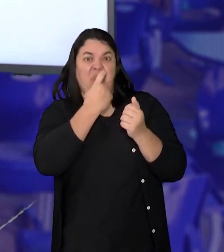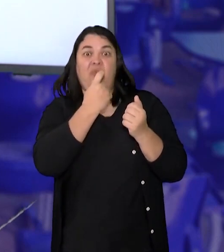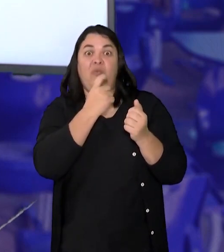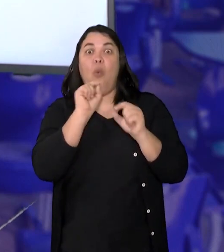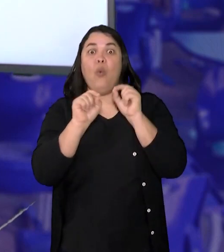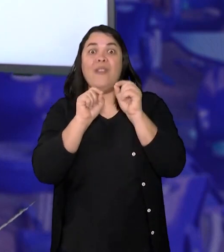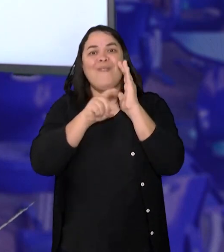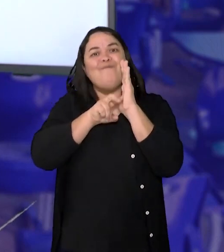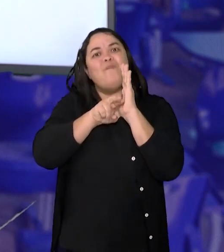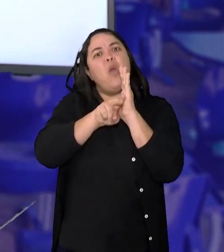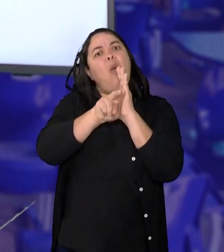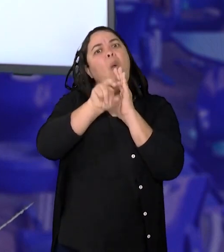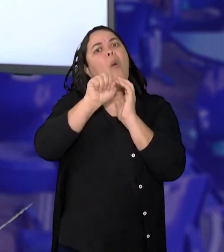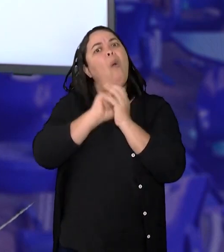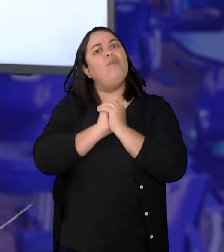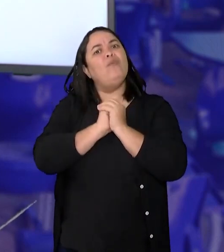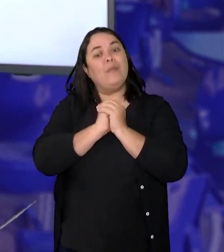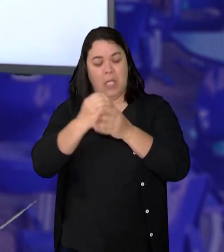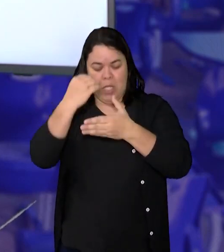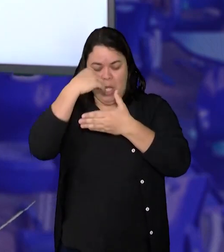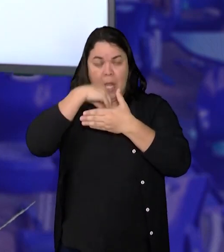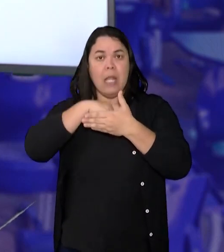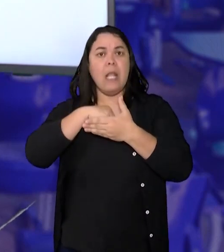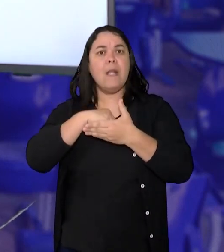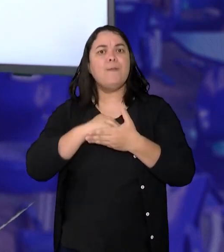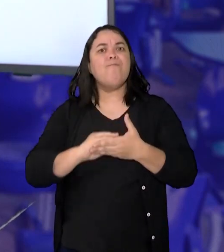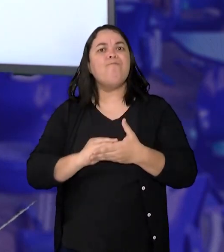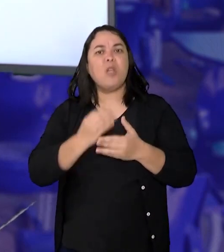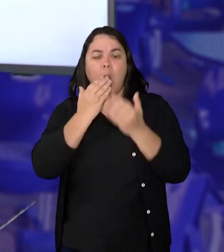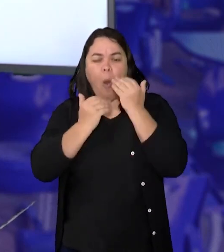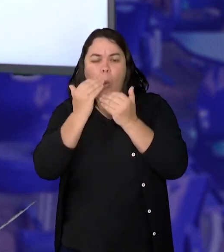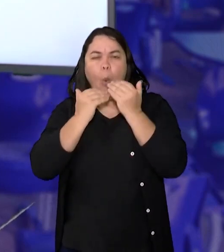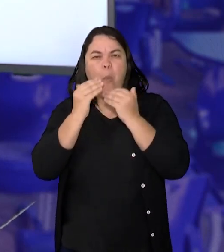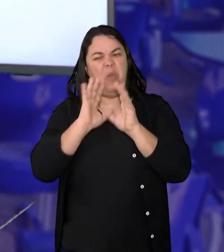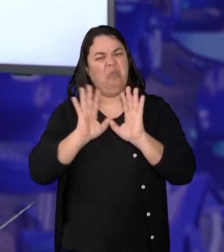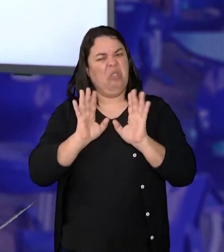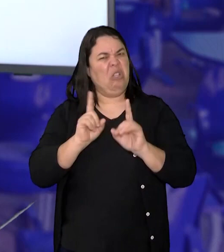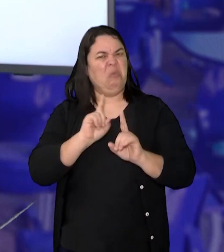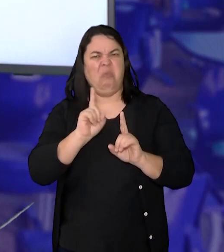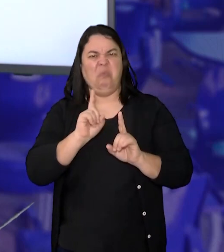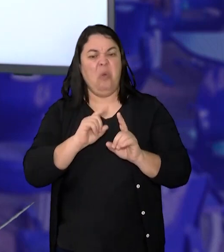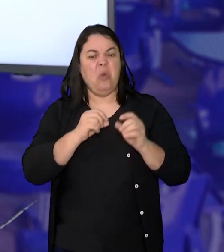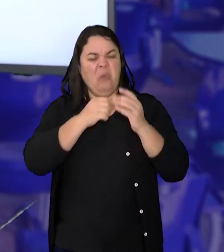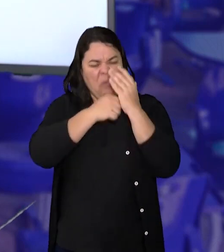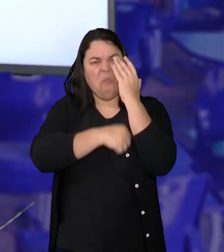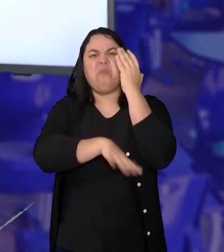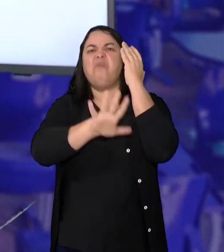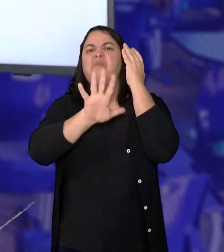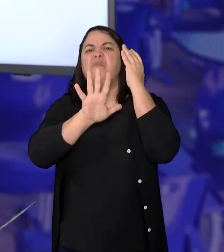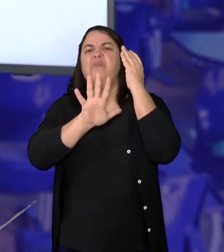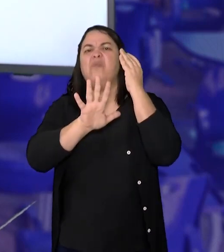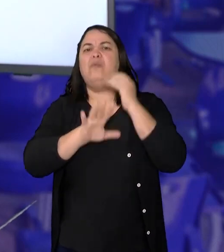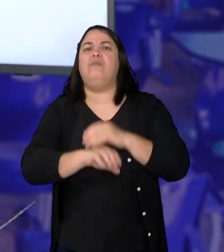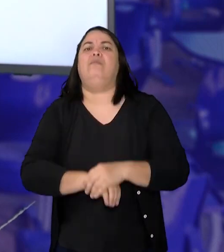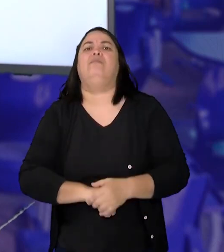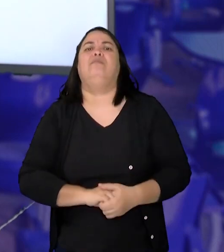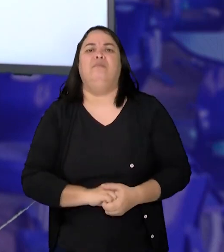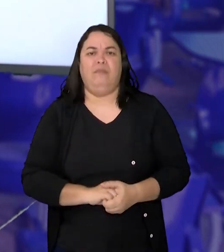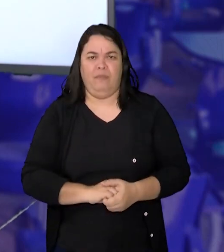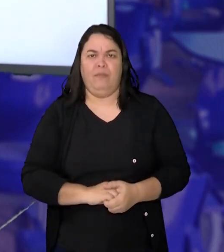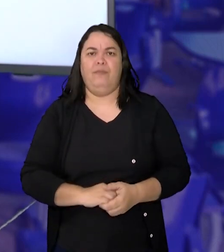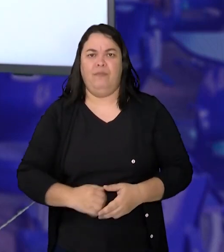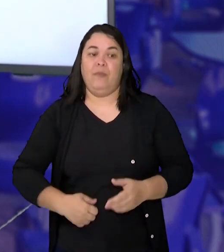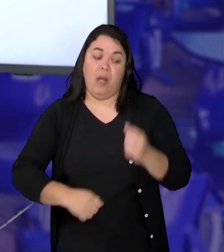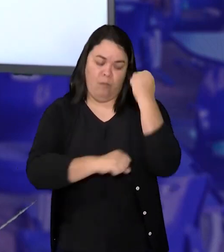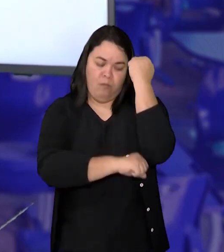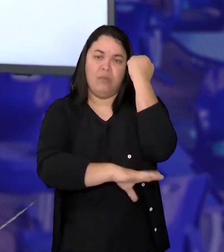na realidade é aquele micróbio que está dentro de você que comeu aquilo e disse, ó, isso não é muito bom não, libera logo. E aí você acaba